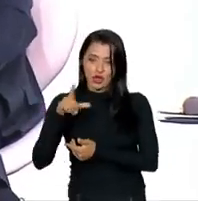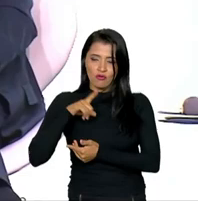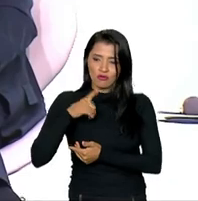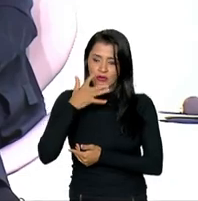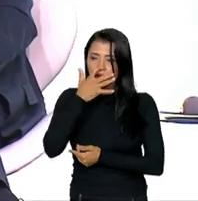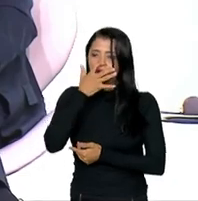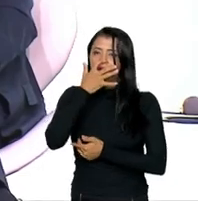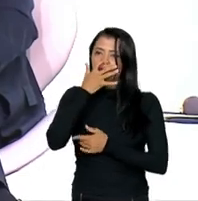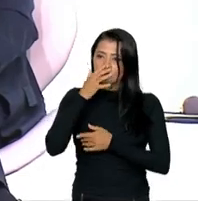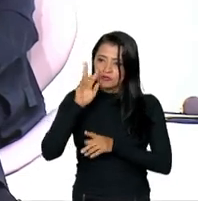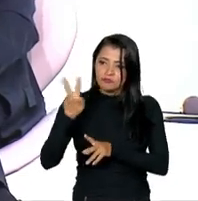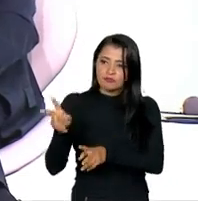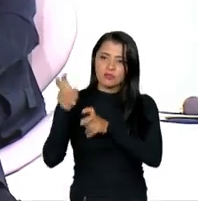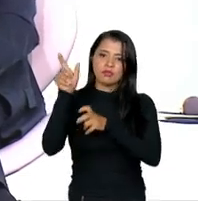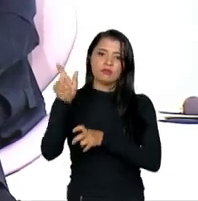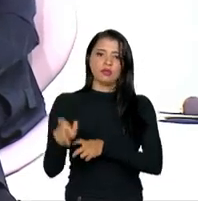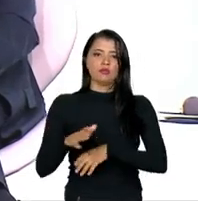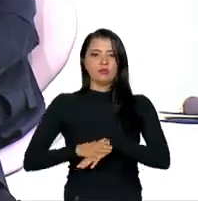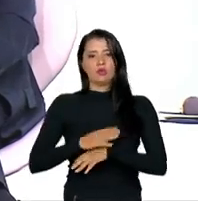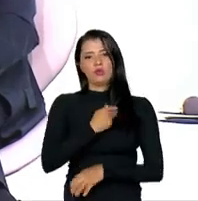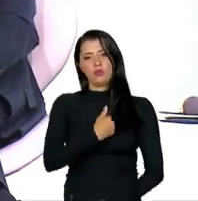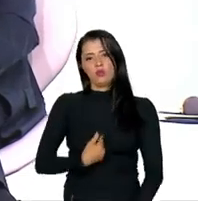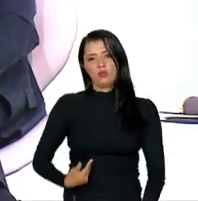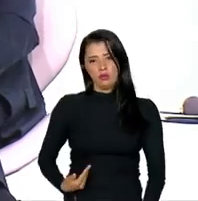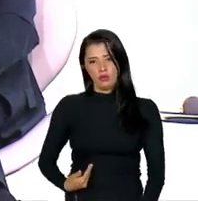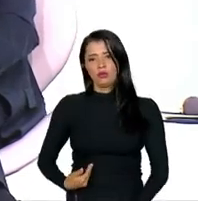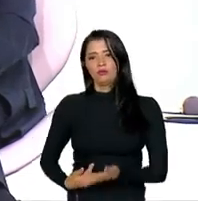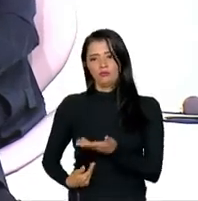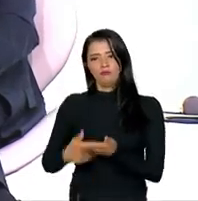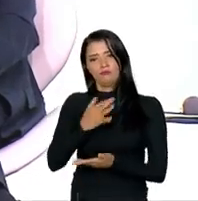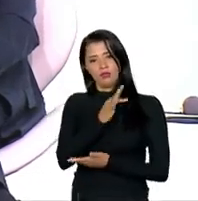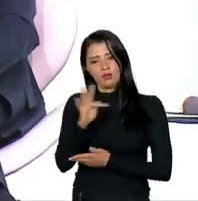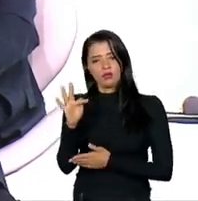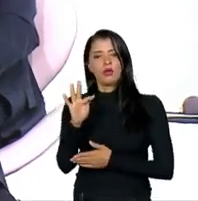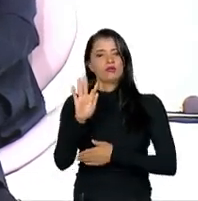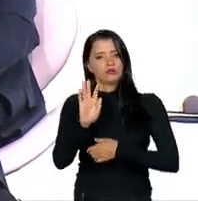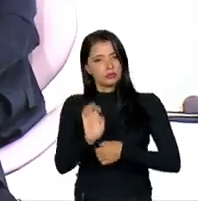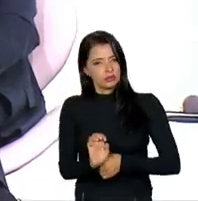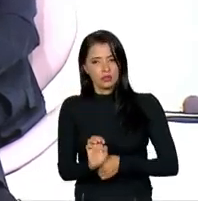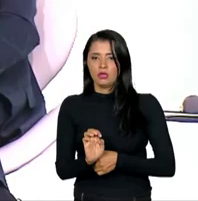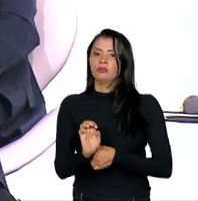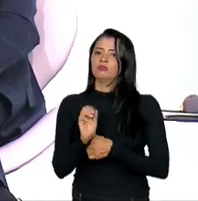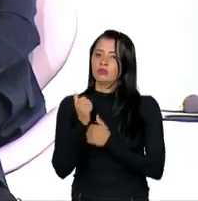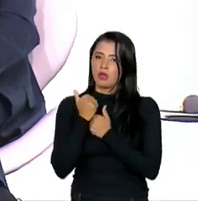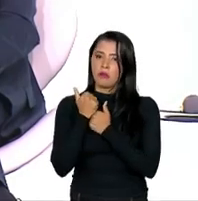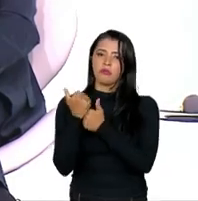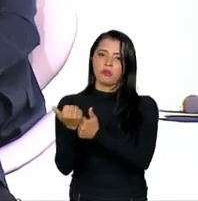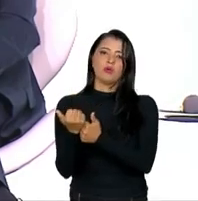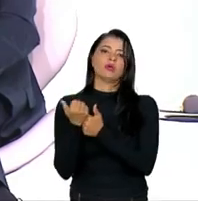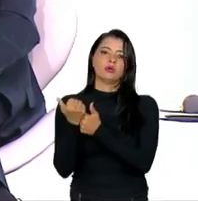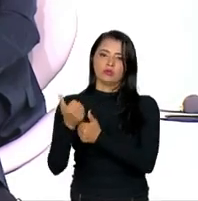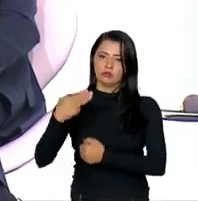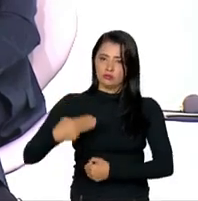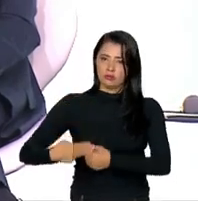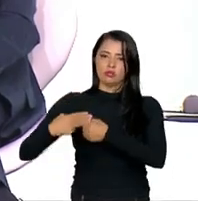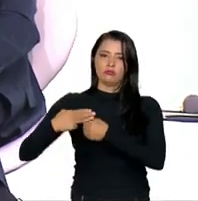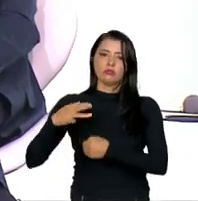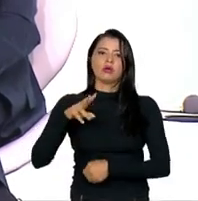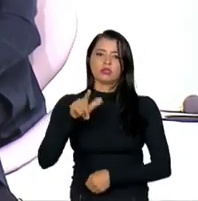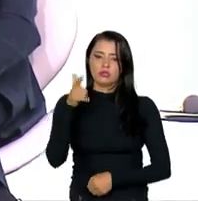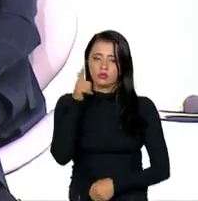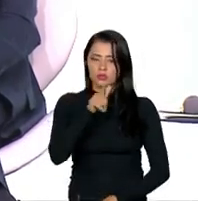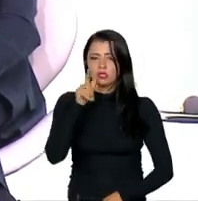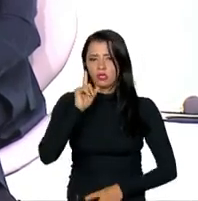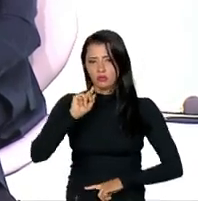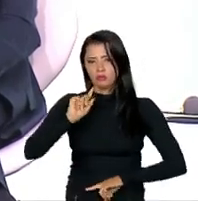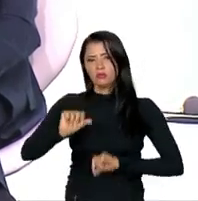seja assistido pelo governo federal, seja assistido pelo governo do estado e apoio para os municípios. É só assim que a gente vai mudar essa